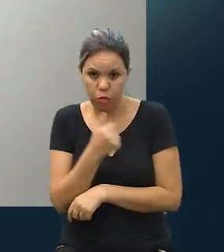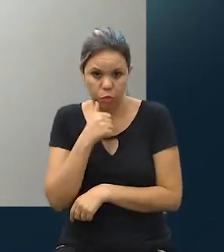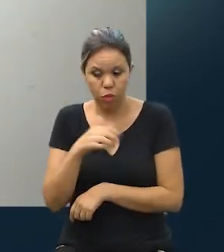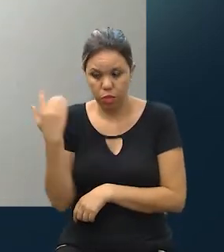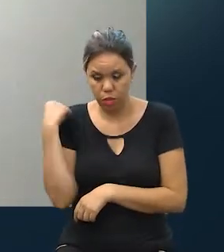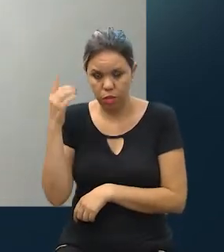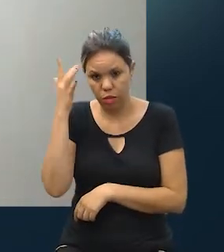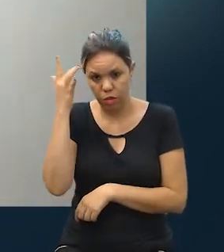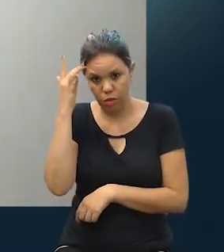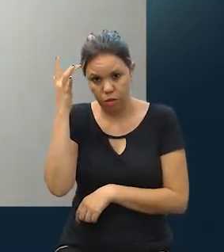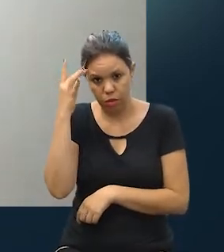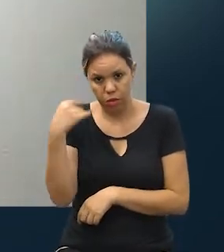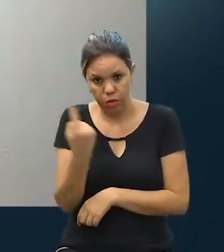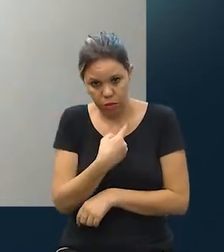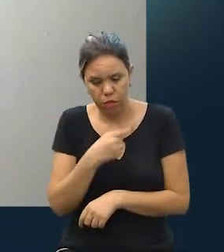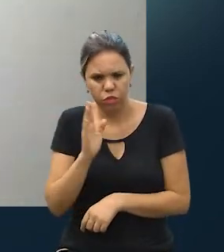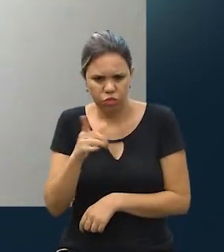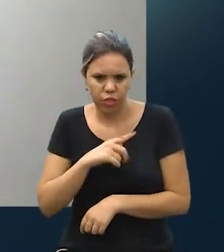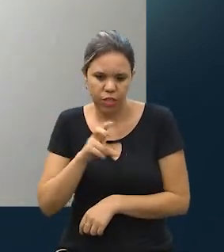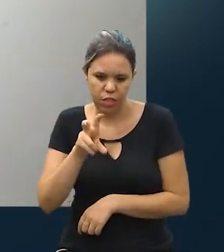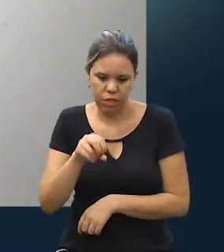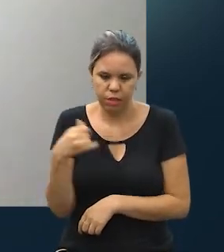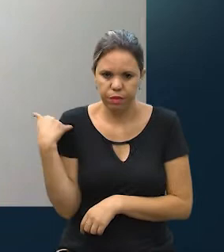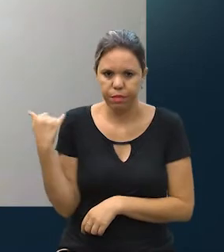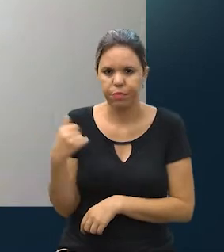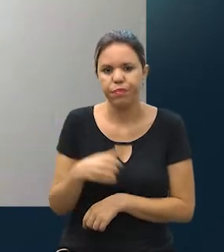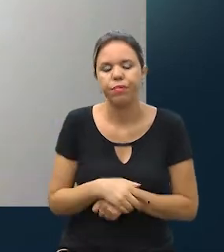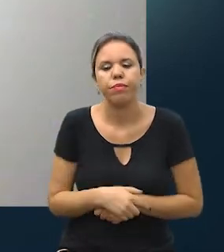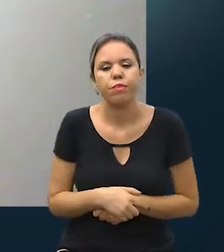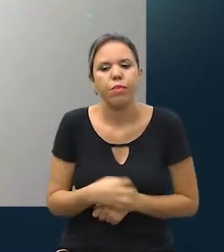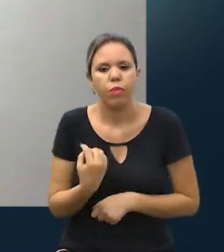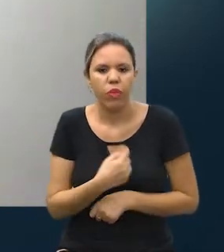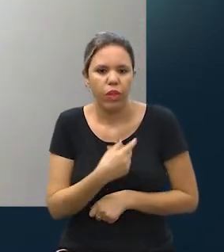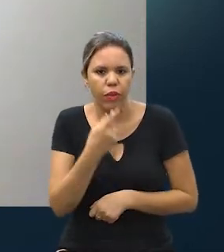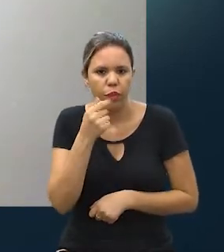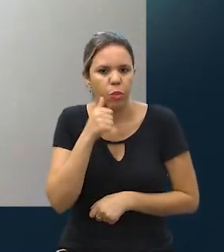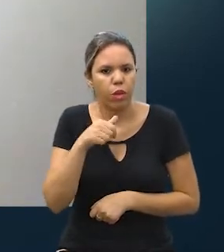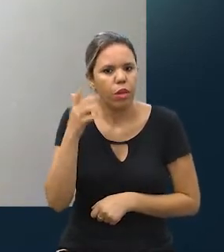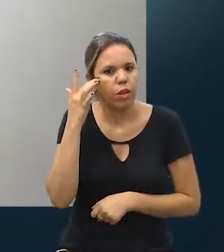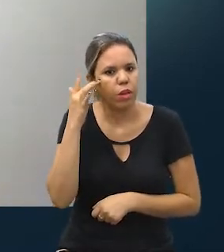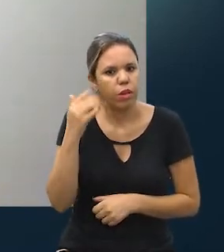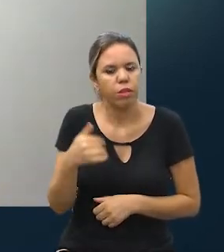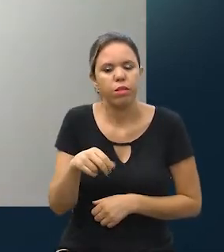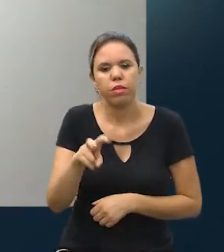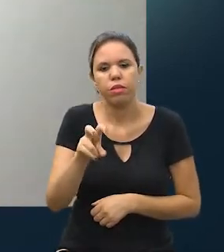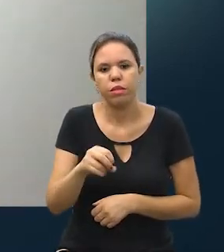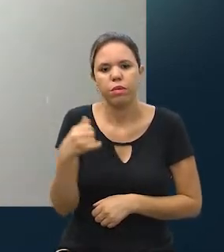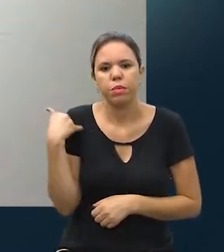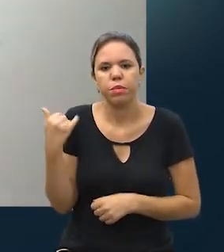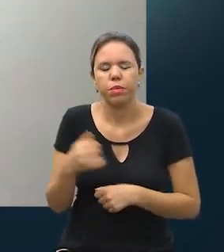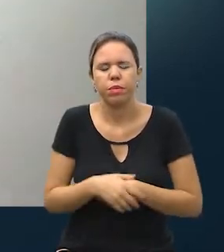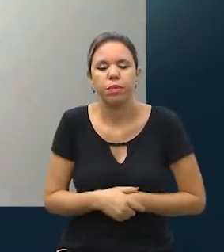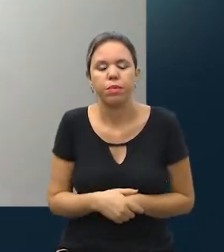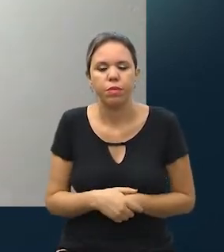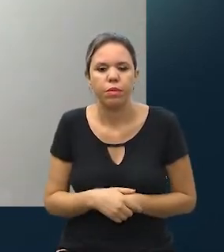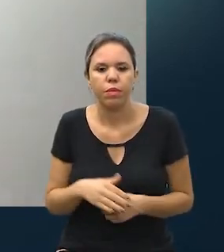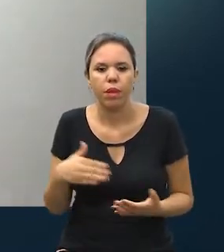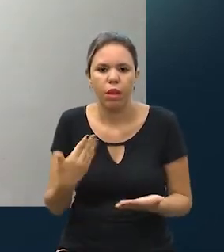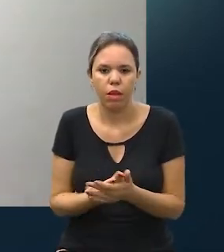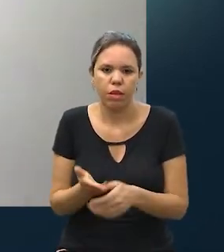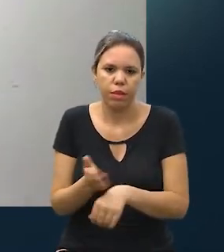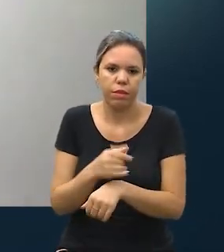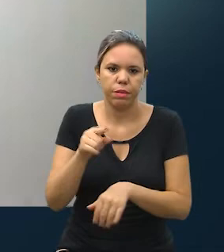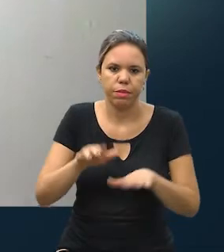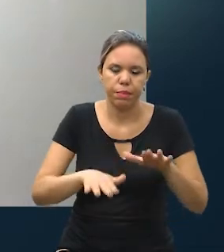mulheres maduras, eu falo nós porque eu também já tenho 50 anos, e a gente fala de mulheres maduras a partir de 50 anos, e até antes